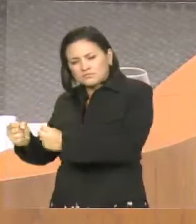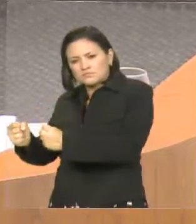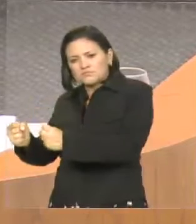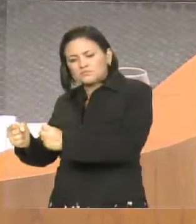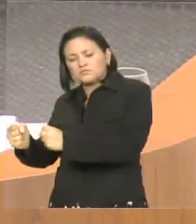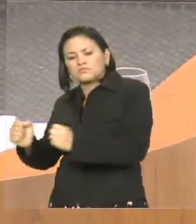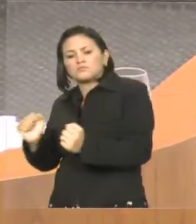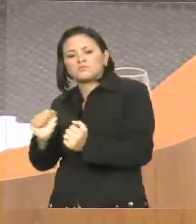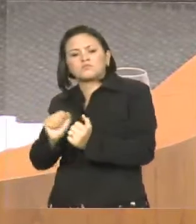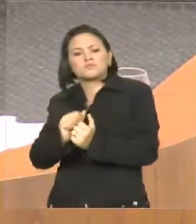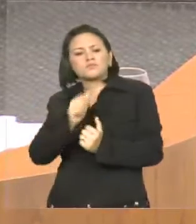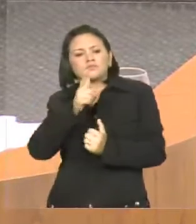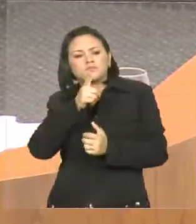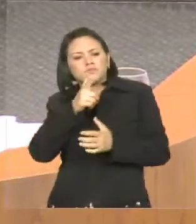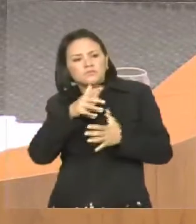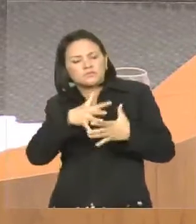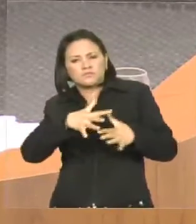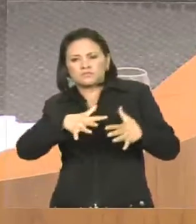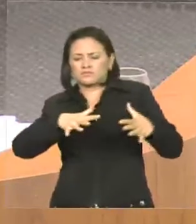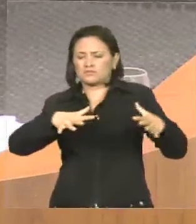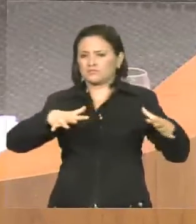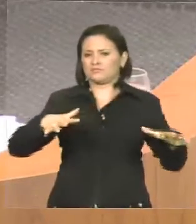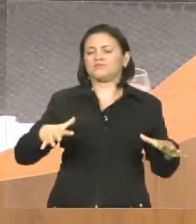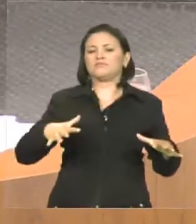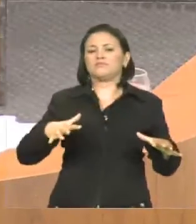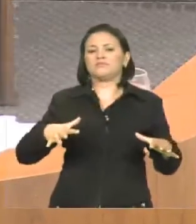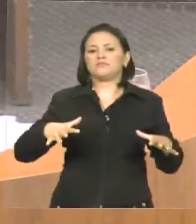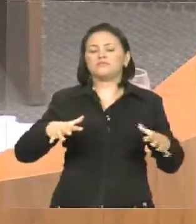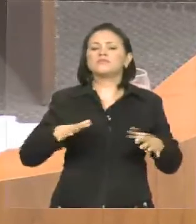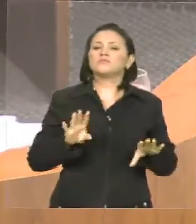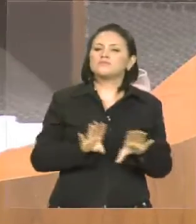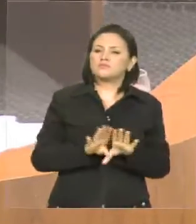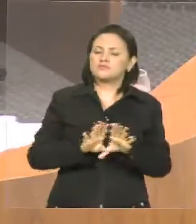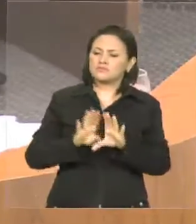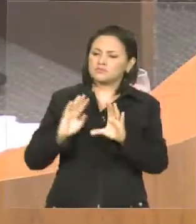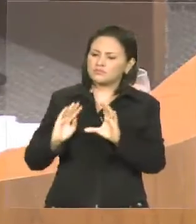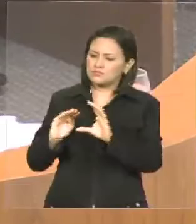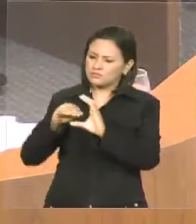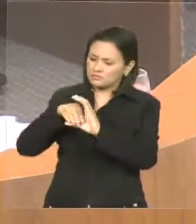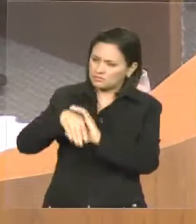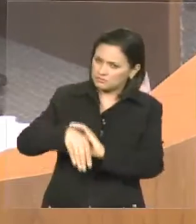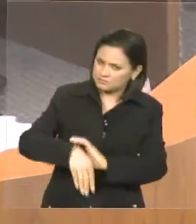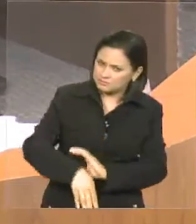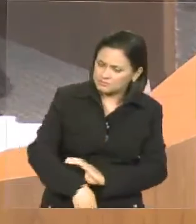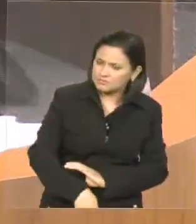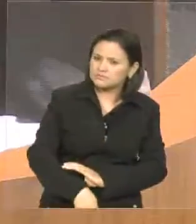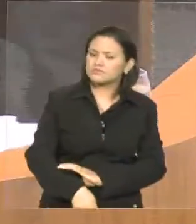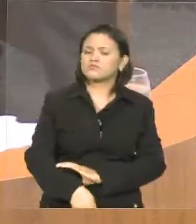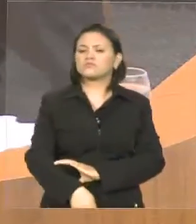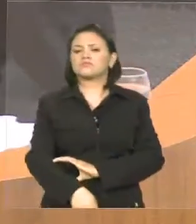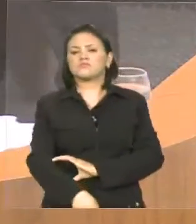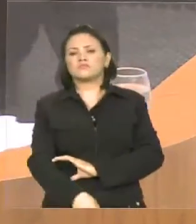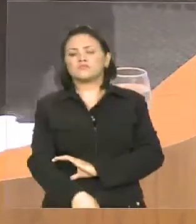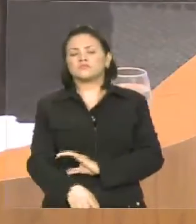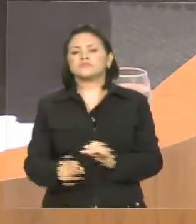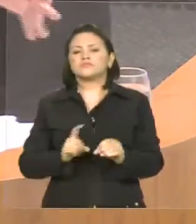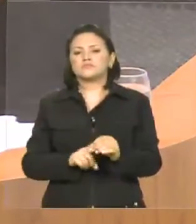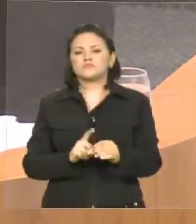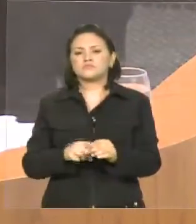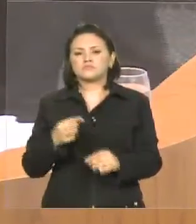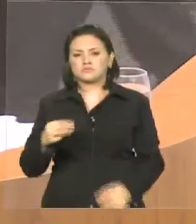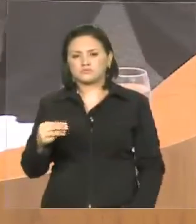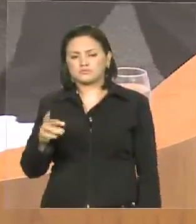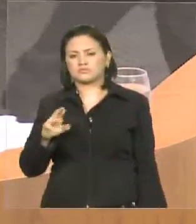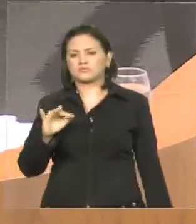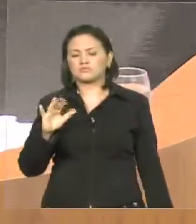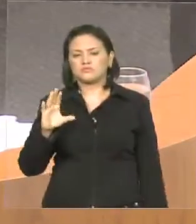é o maior delta das Américas, com as chapadas das Mesas, as cachoeiras que tem no interior do Maranhão, em